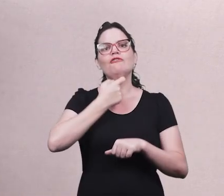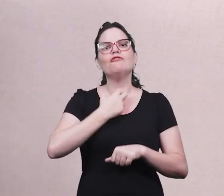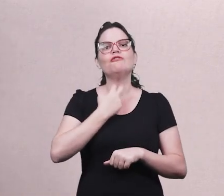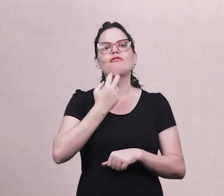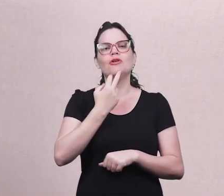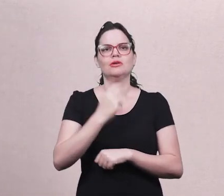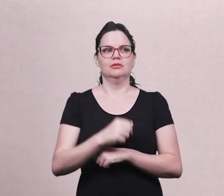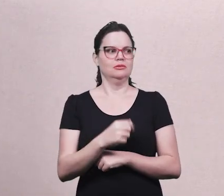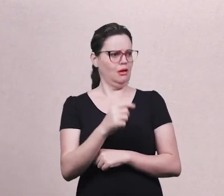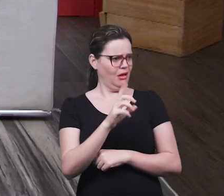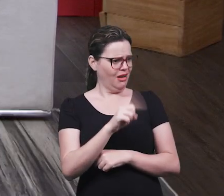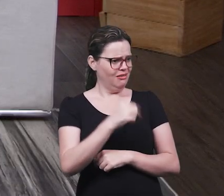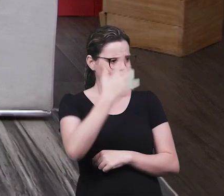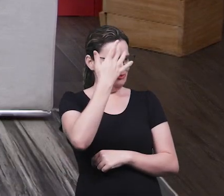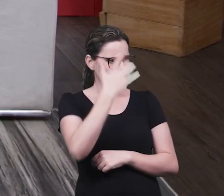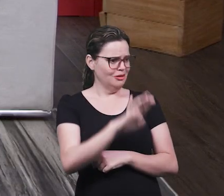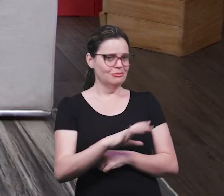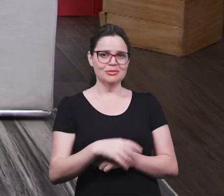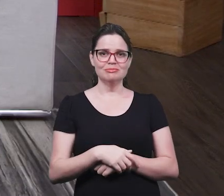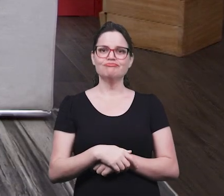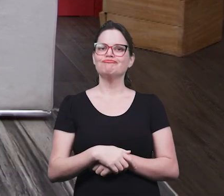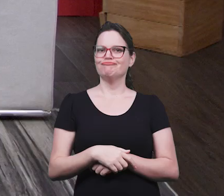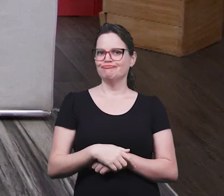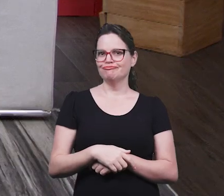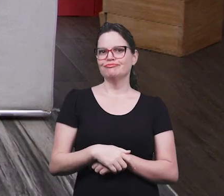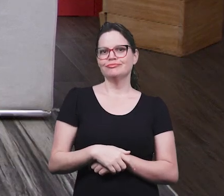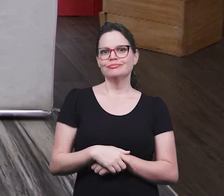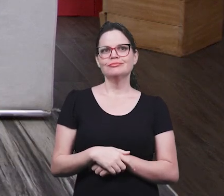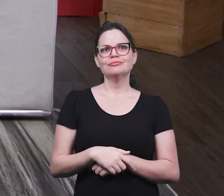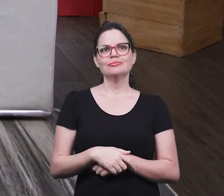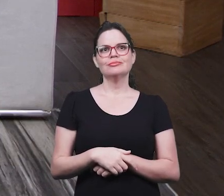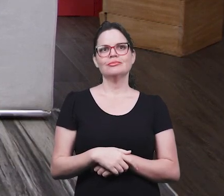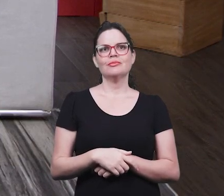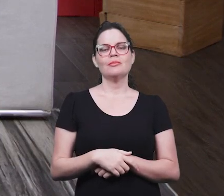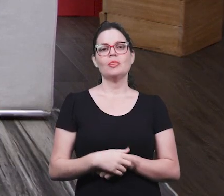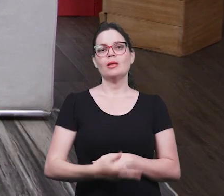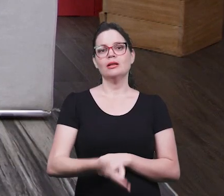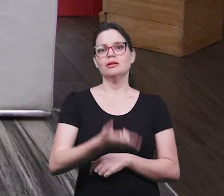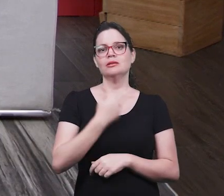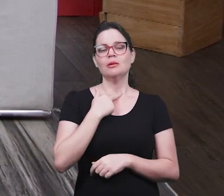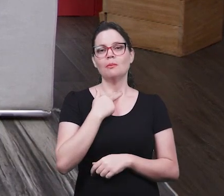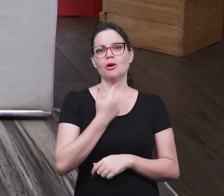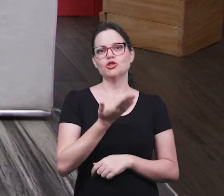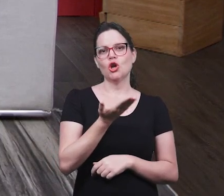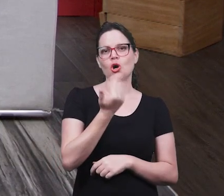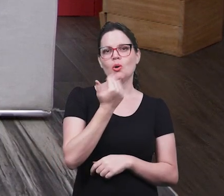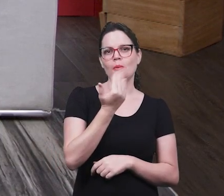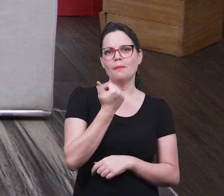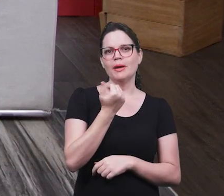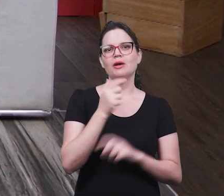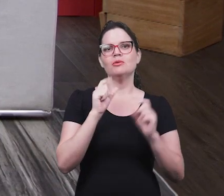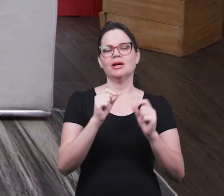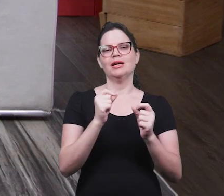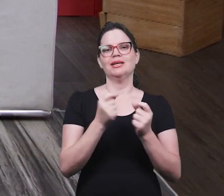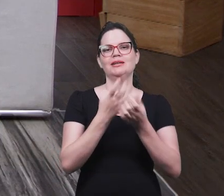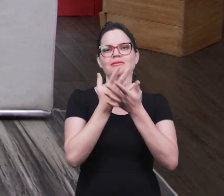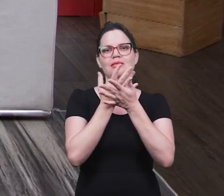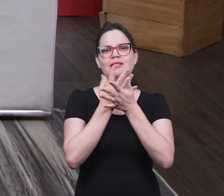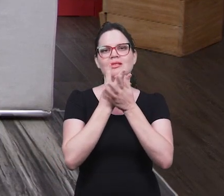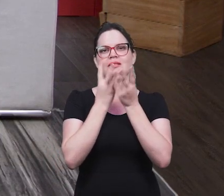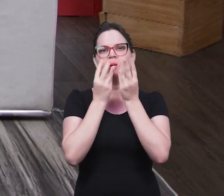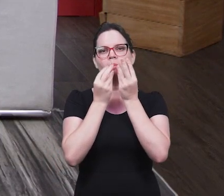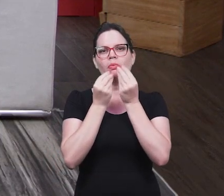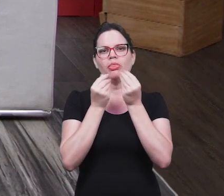Olha isso, gente, não sabia. Não pode ingerir alimentos que aumentam a espessidade da saliva. A saliva